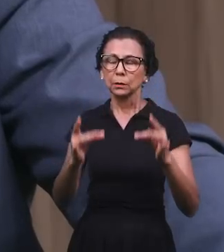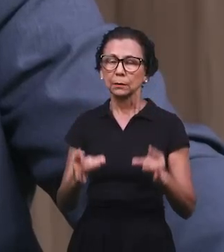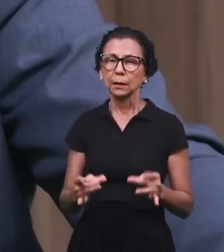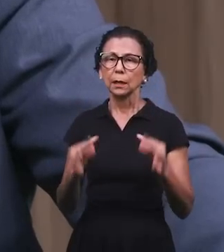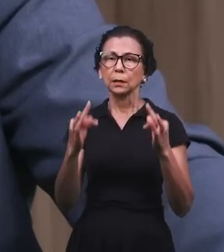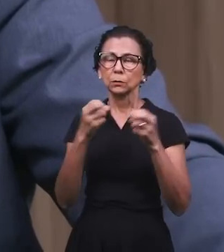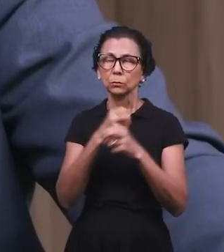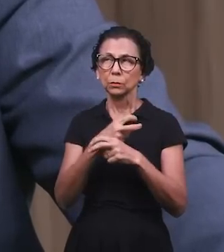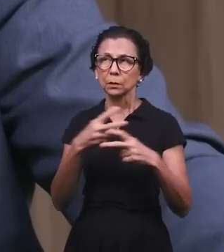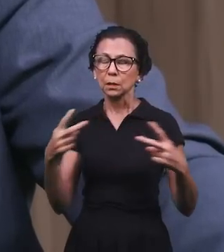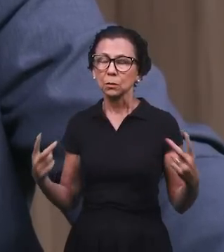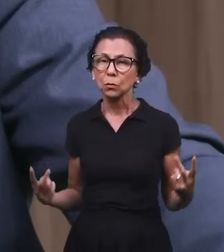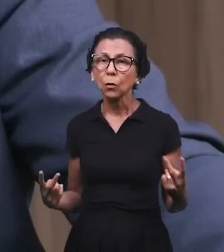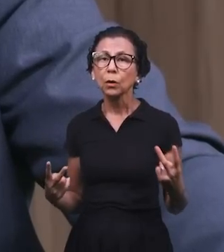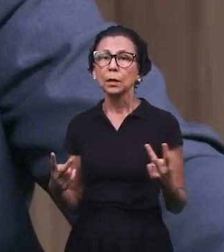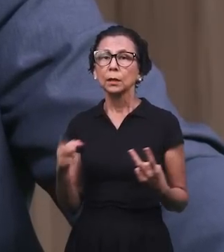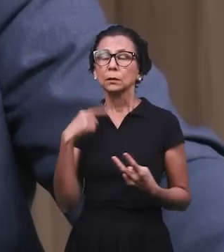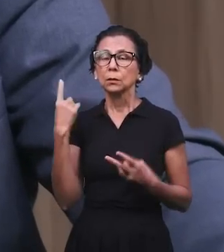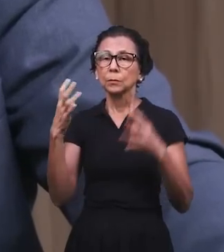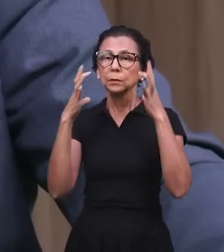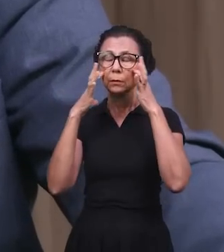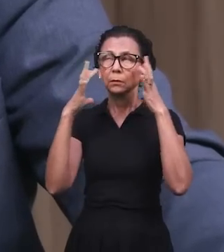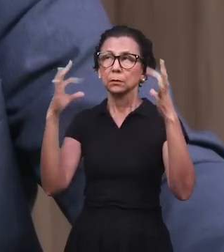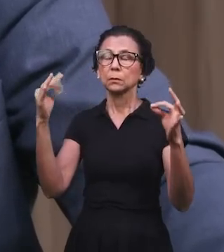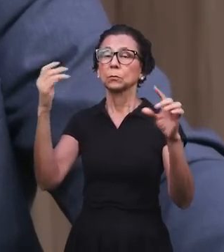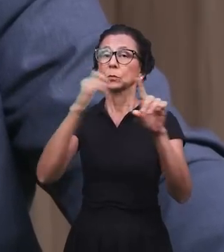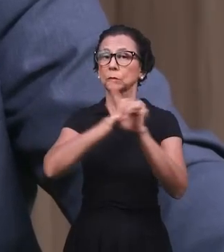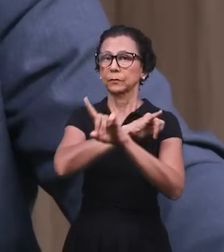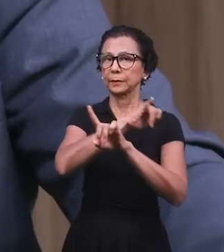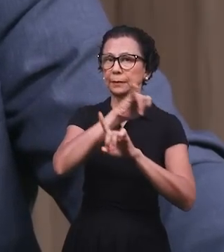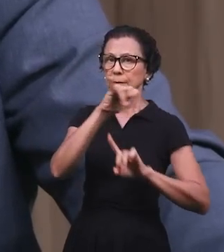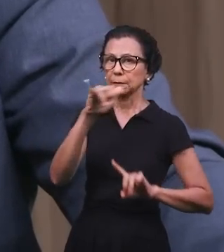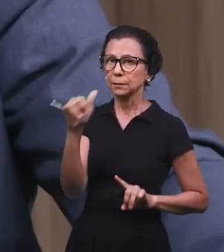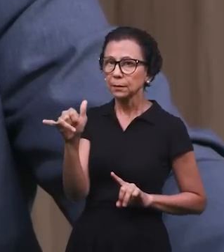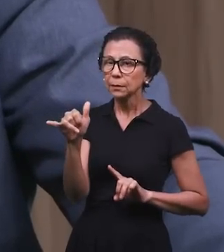vamos ter nós vamos receber o quê? Vida.